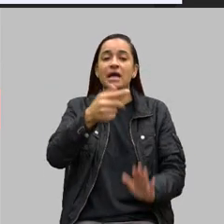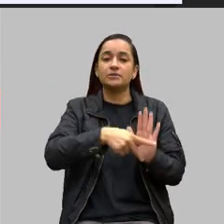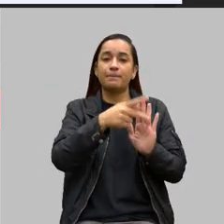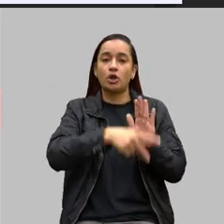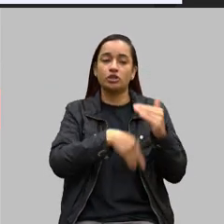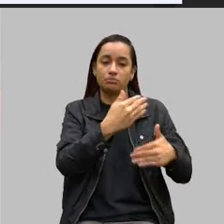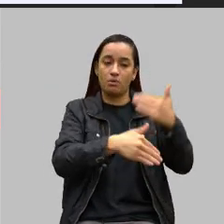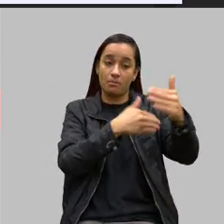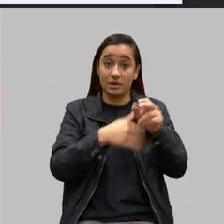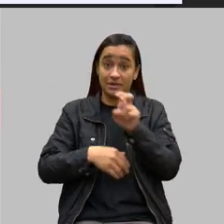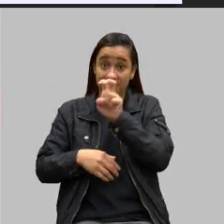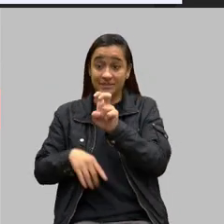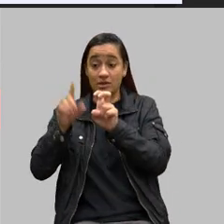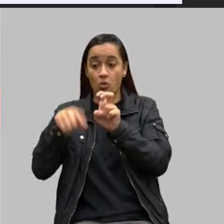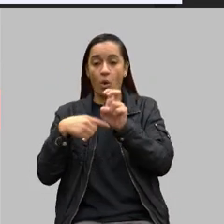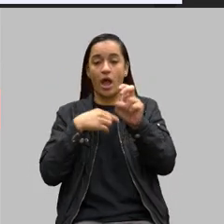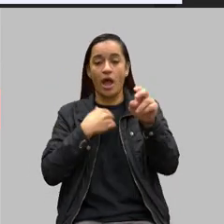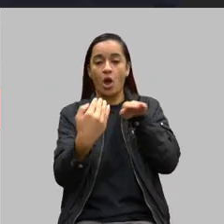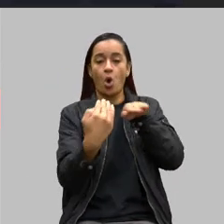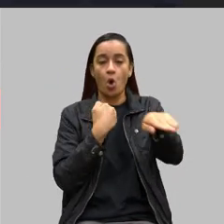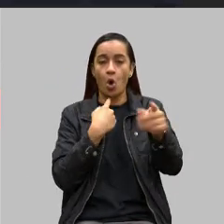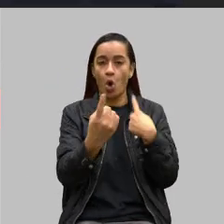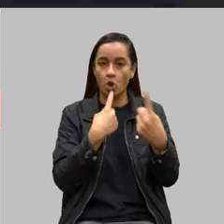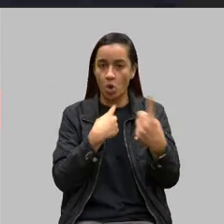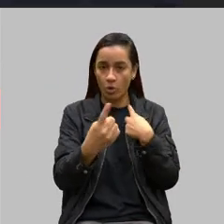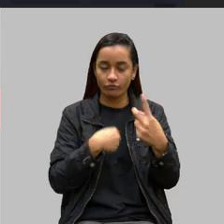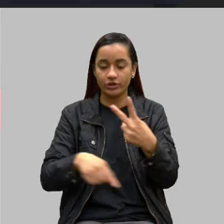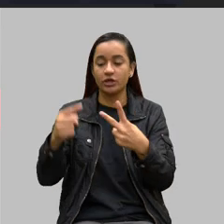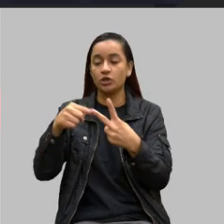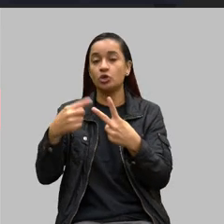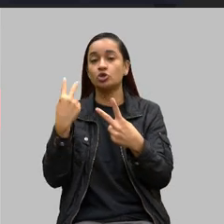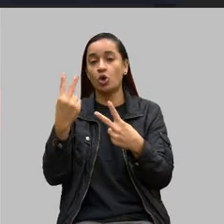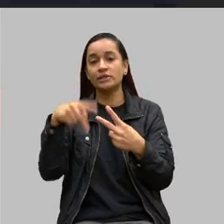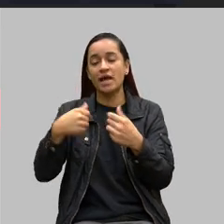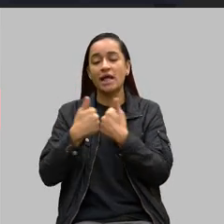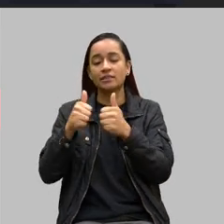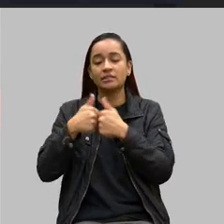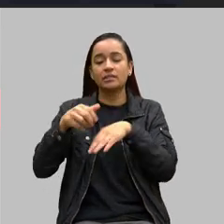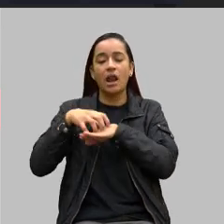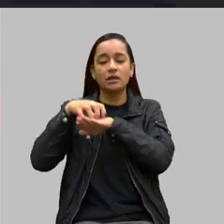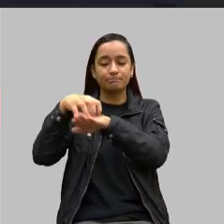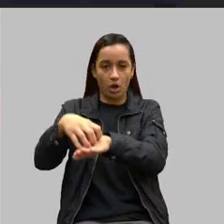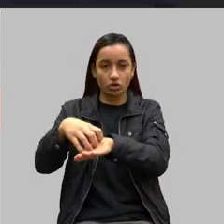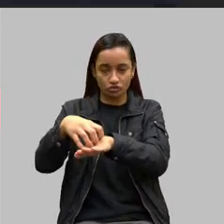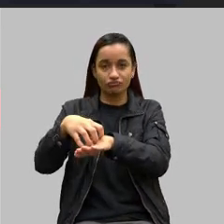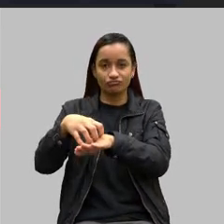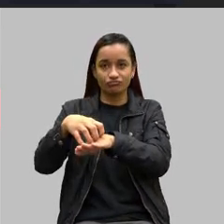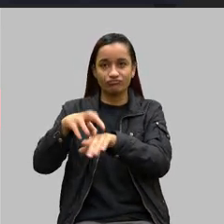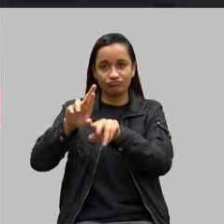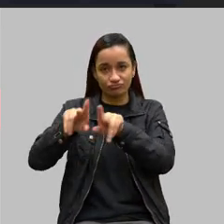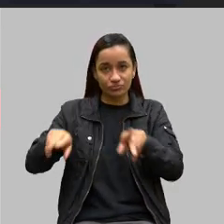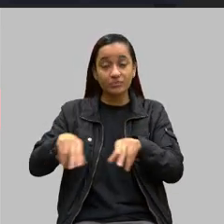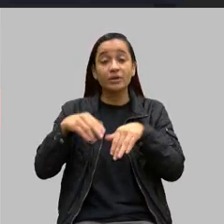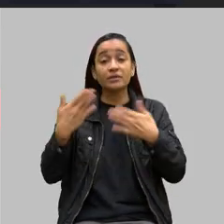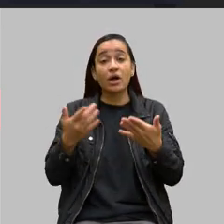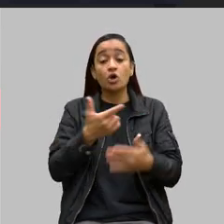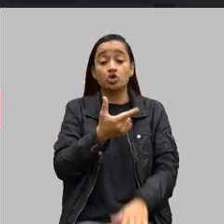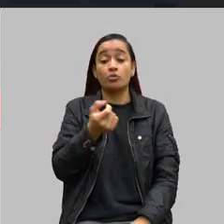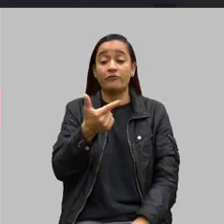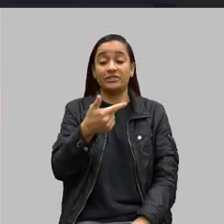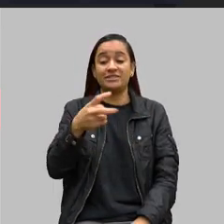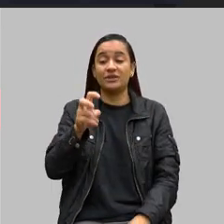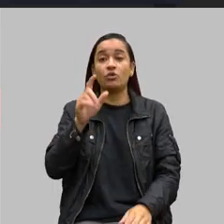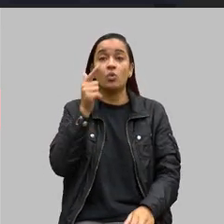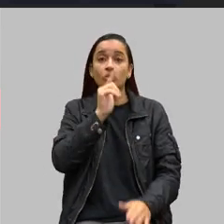rodovias dois de transporte e mobilidade então nós pretendemos em 2025 né avançar com cinco